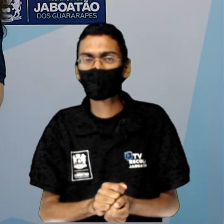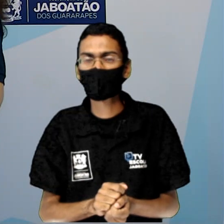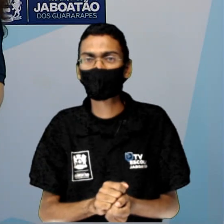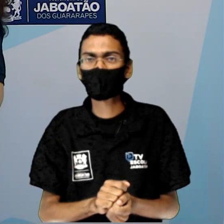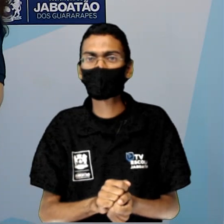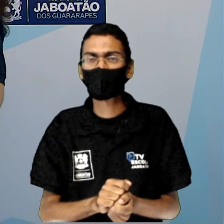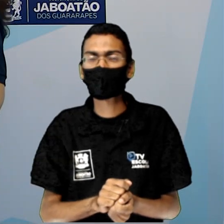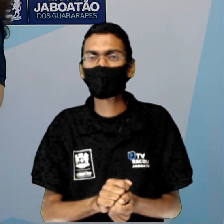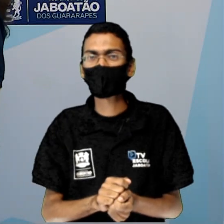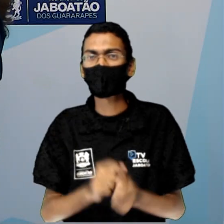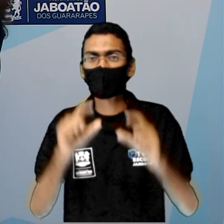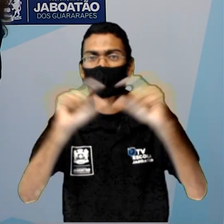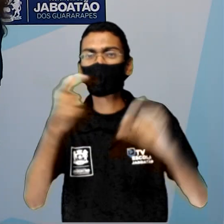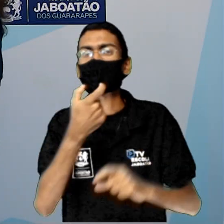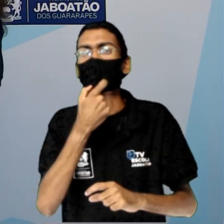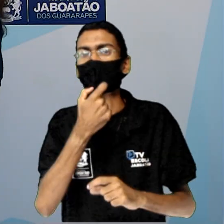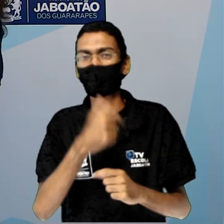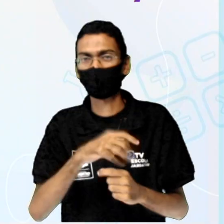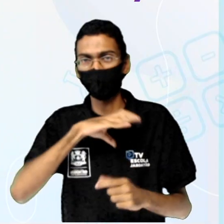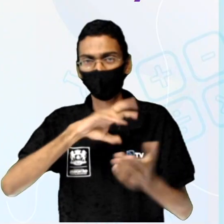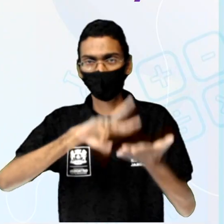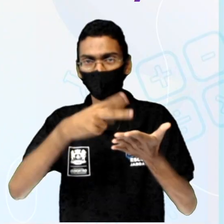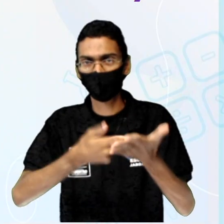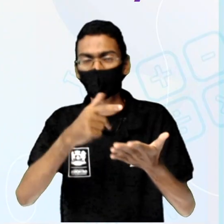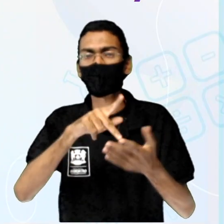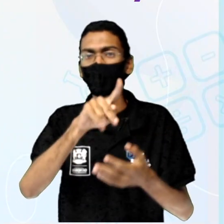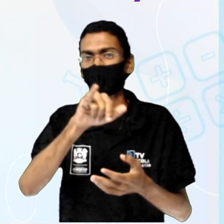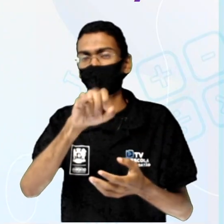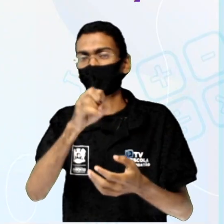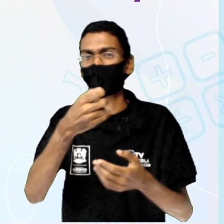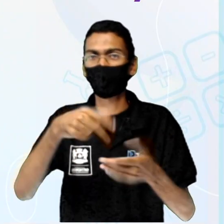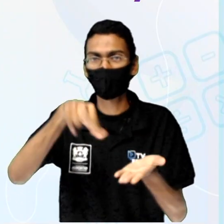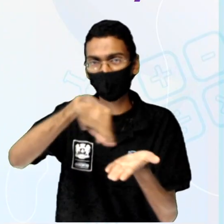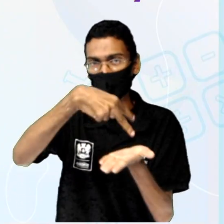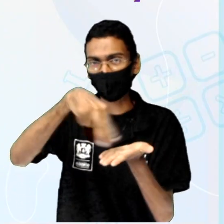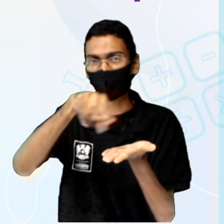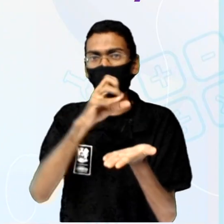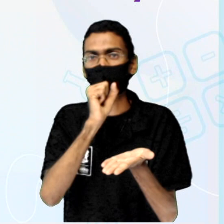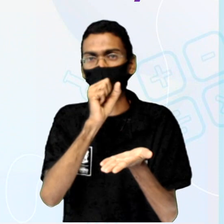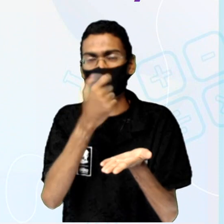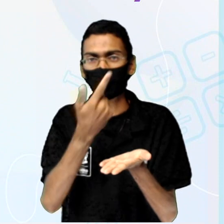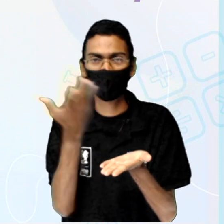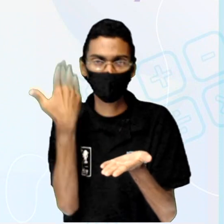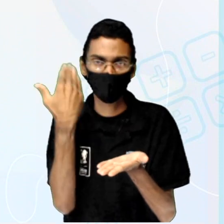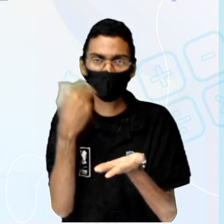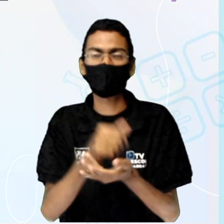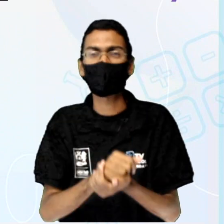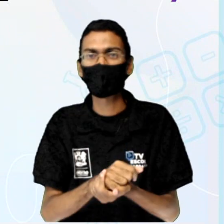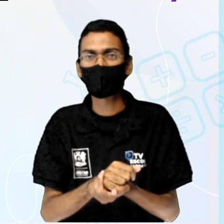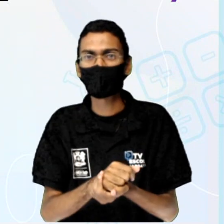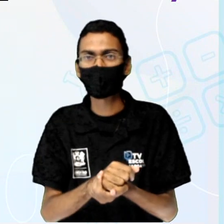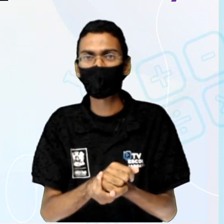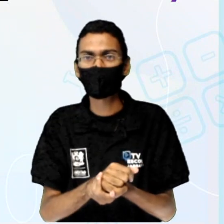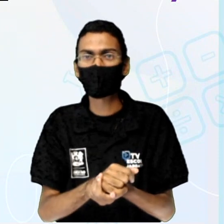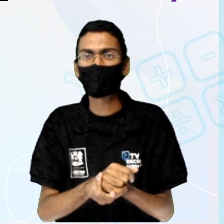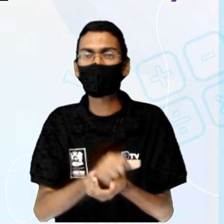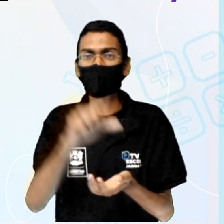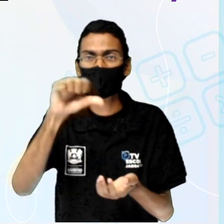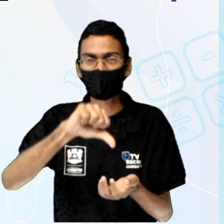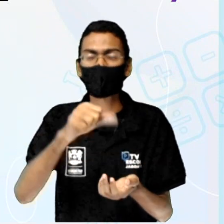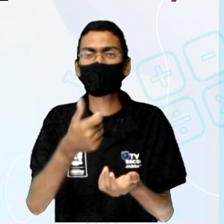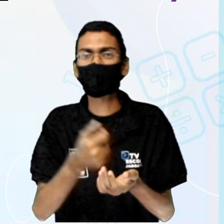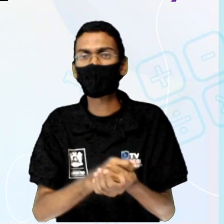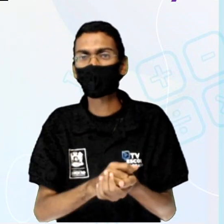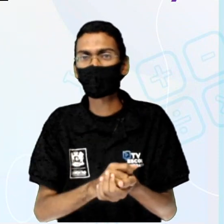Caio danced last Saturday. Caio dançou sábado passado. E na negação,